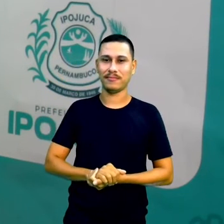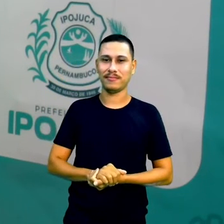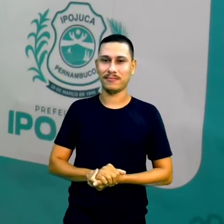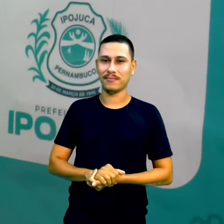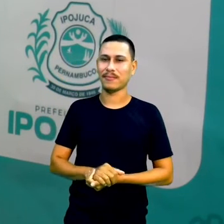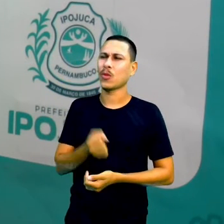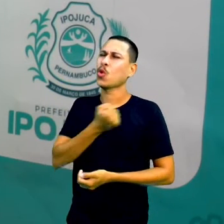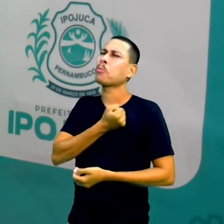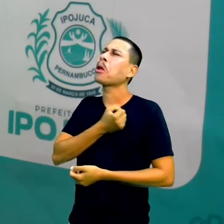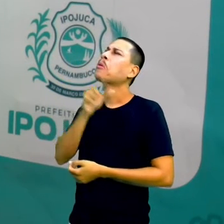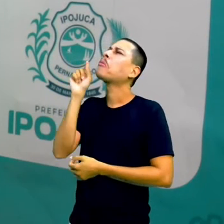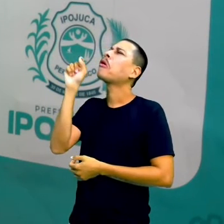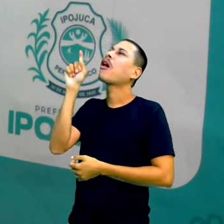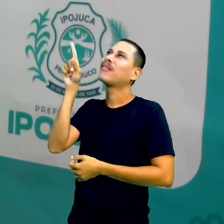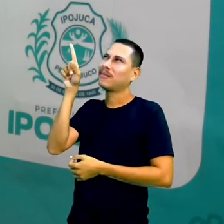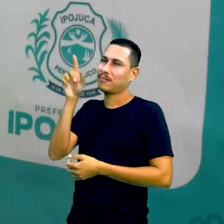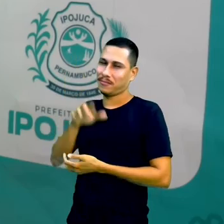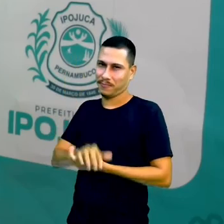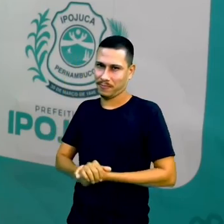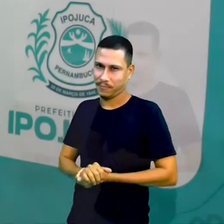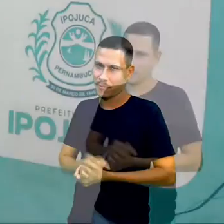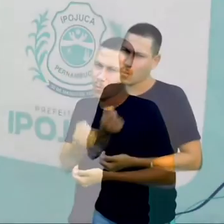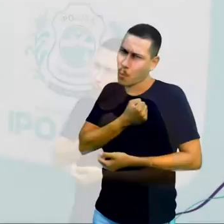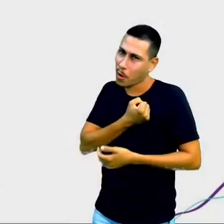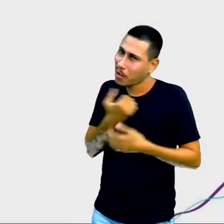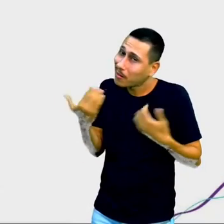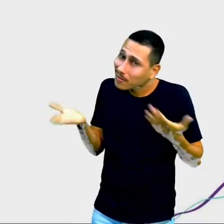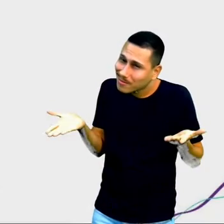Que número é esse, crianças? É o número